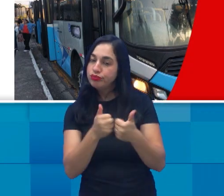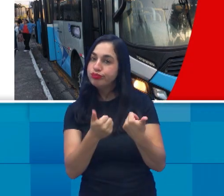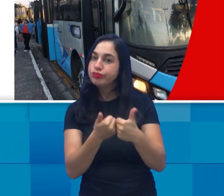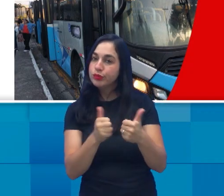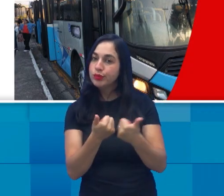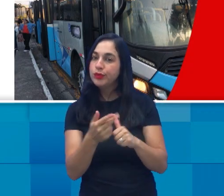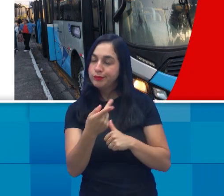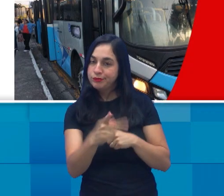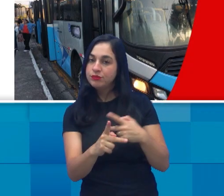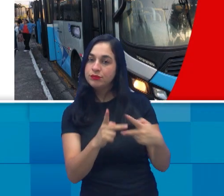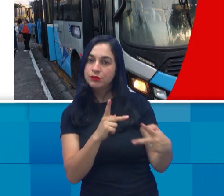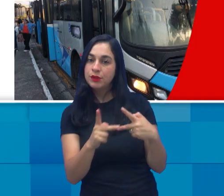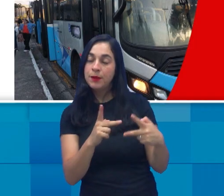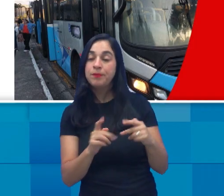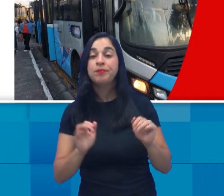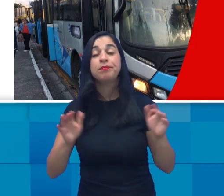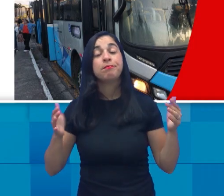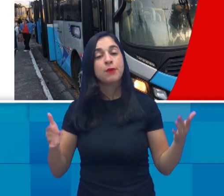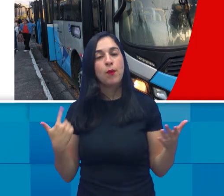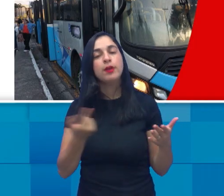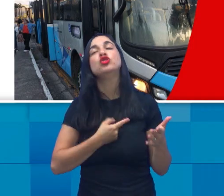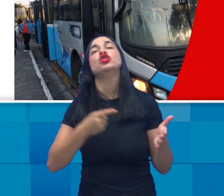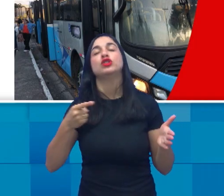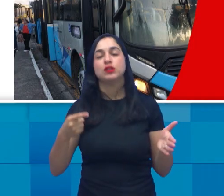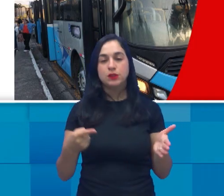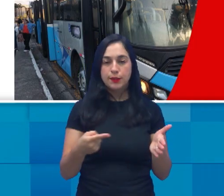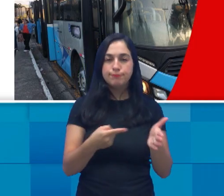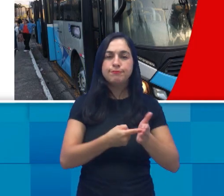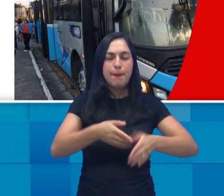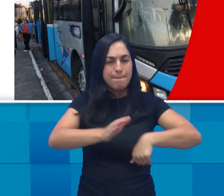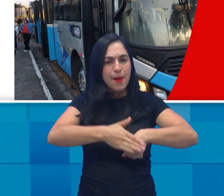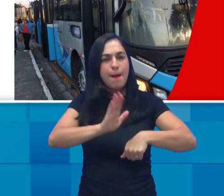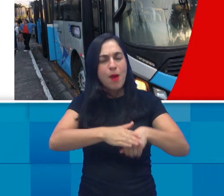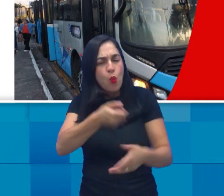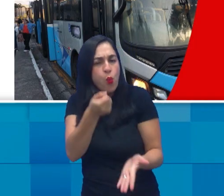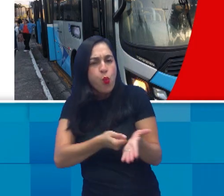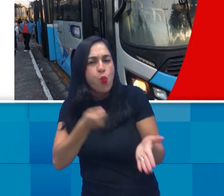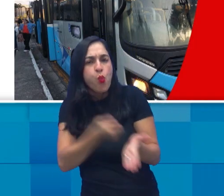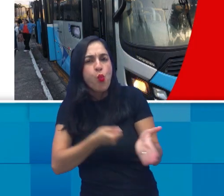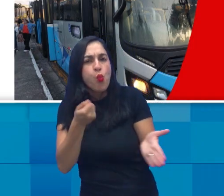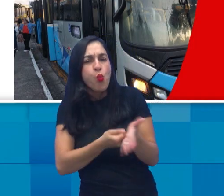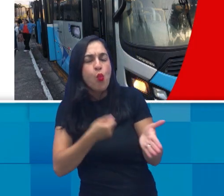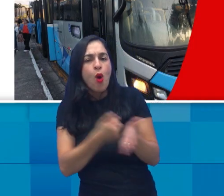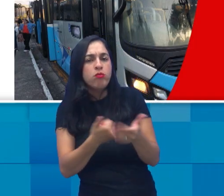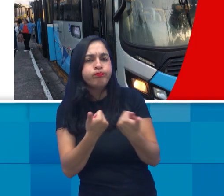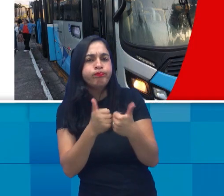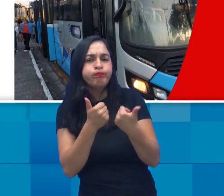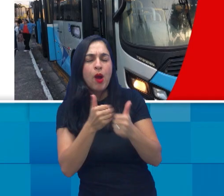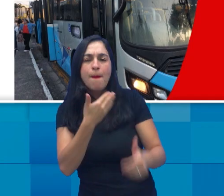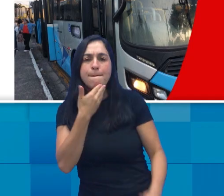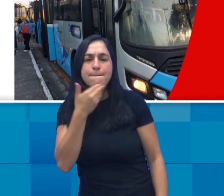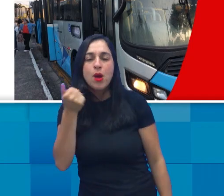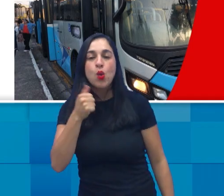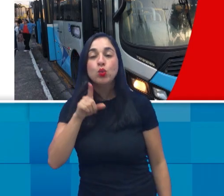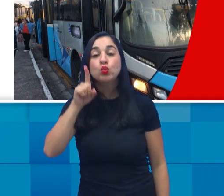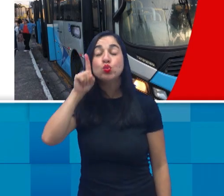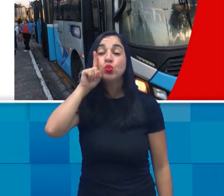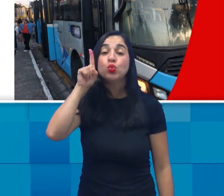Então, nós vamos continuar denunciando, exigindo melhorias no transporte todos os